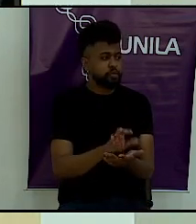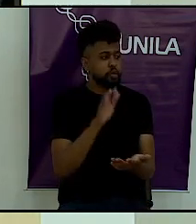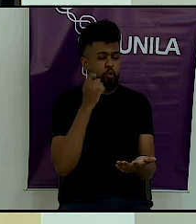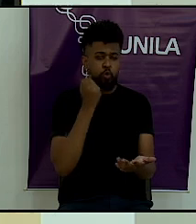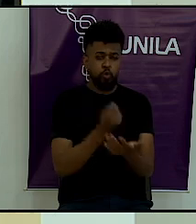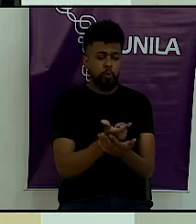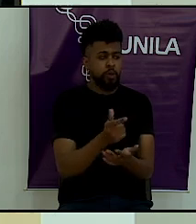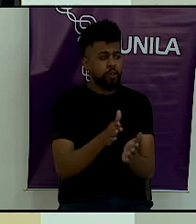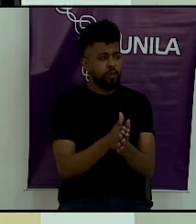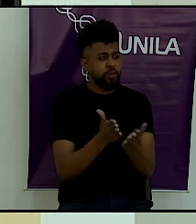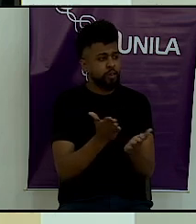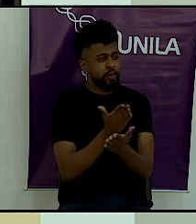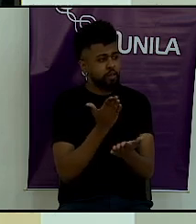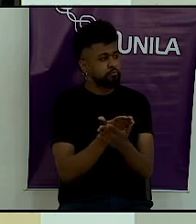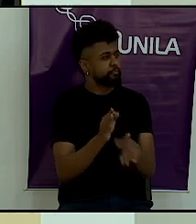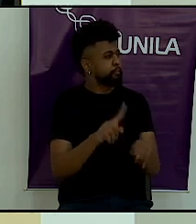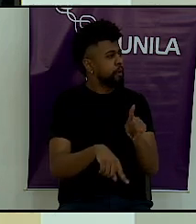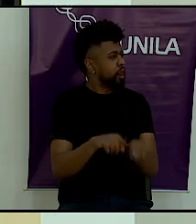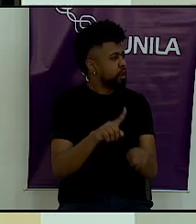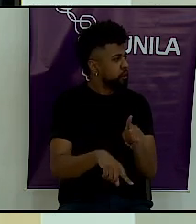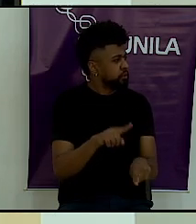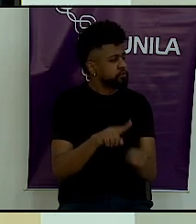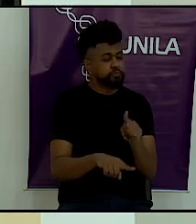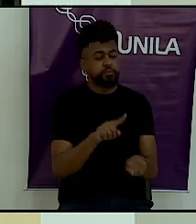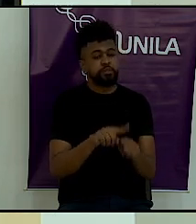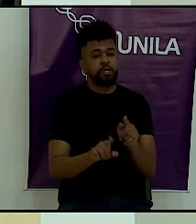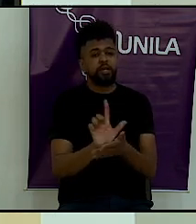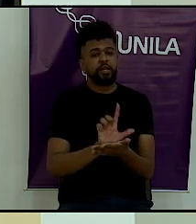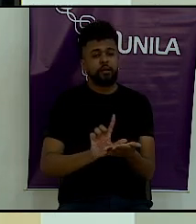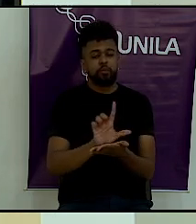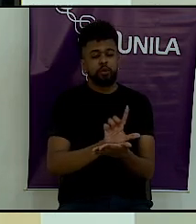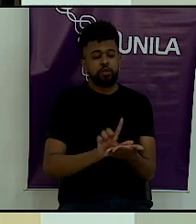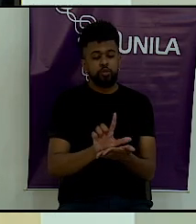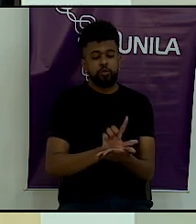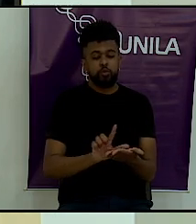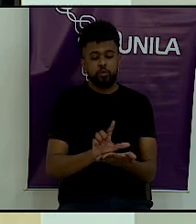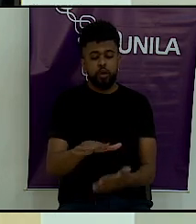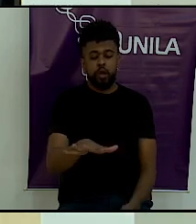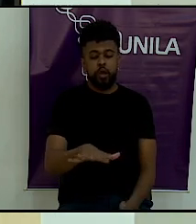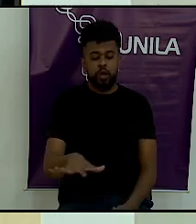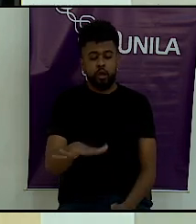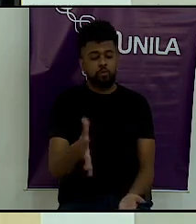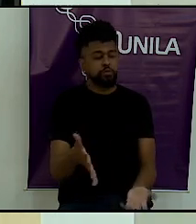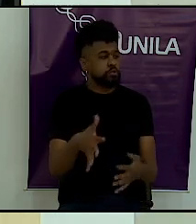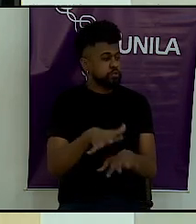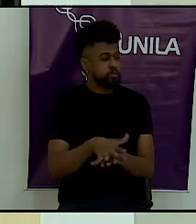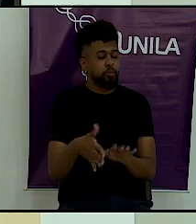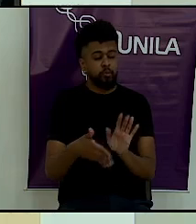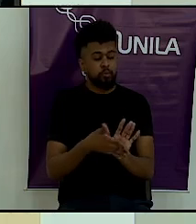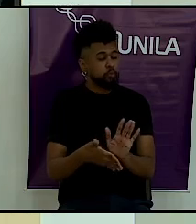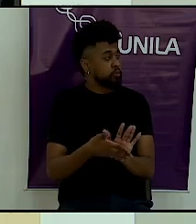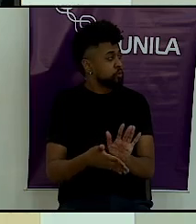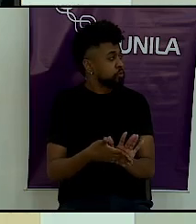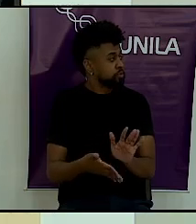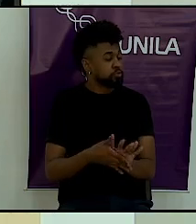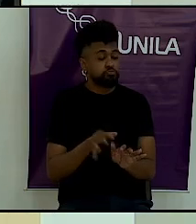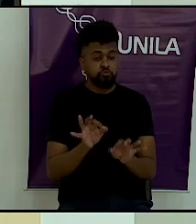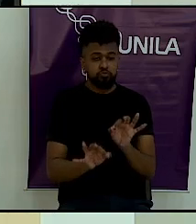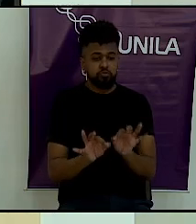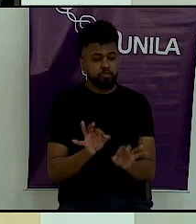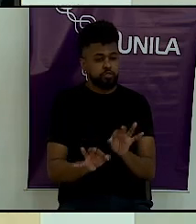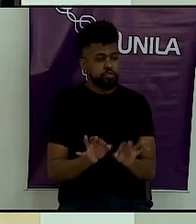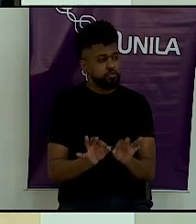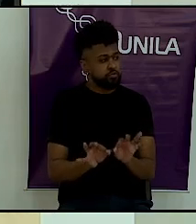livros e materiais e equipamentos para os laboratórios do campus Integração. Então, essa proposta aí tem a justificativa, o